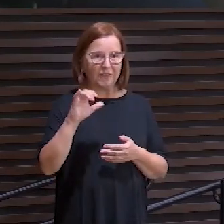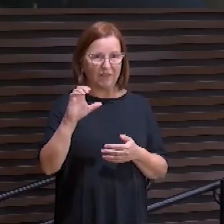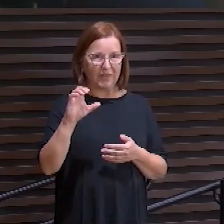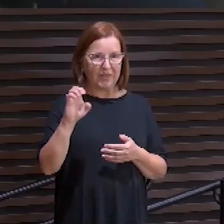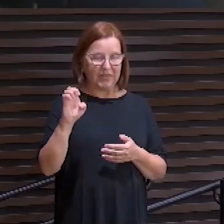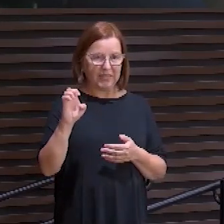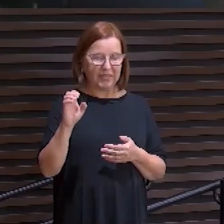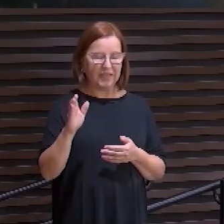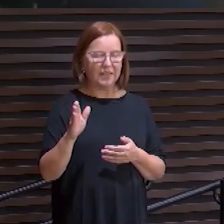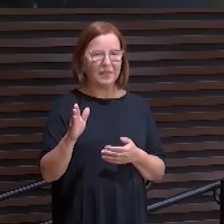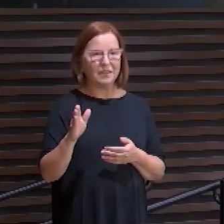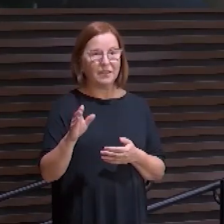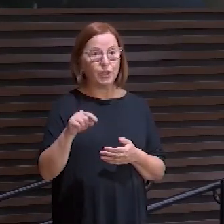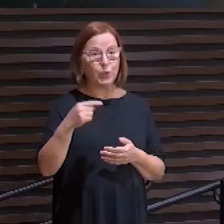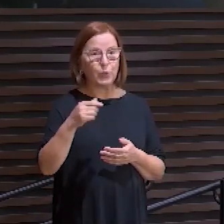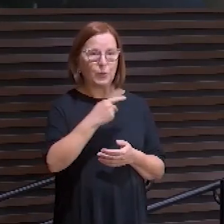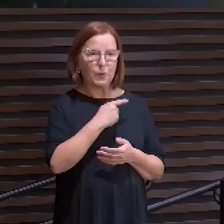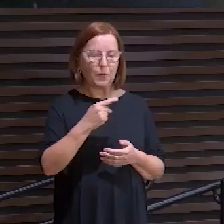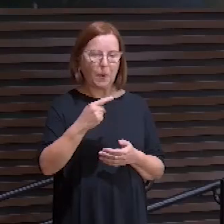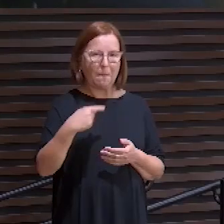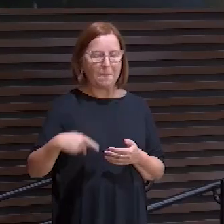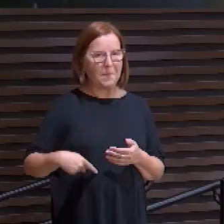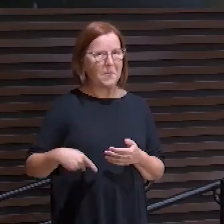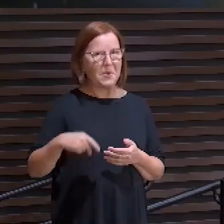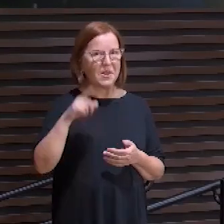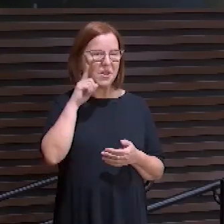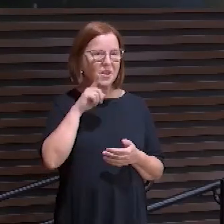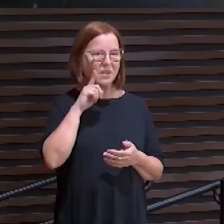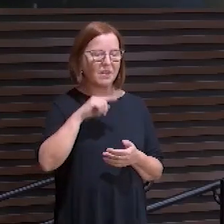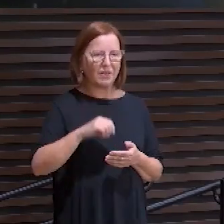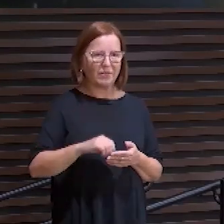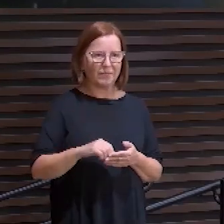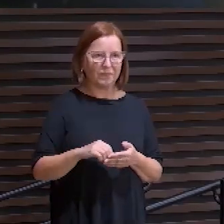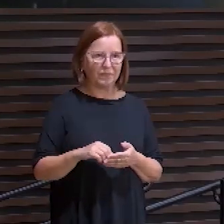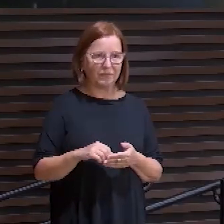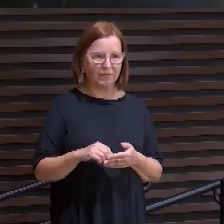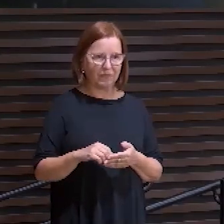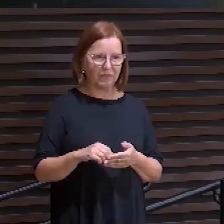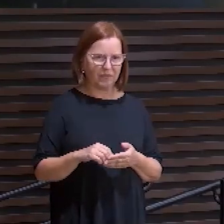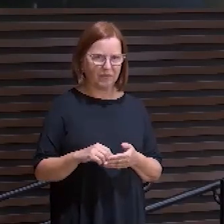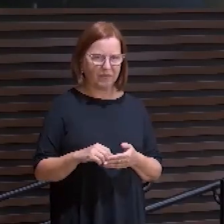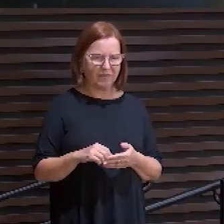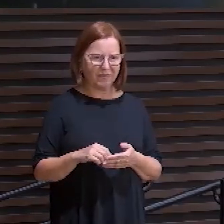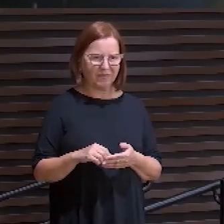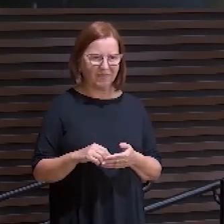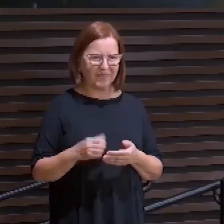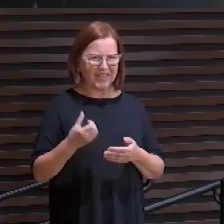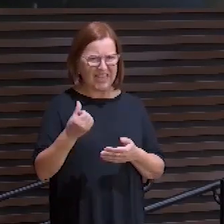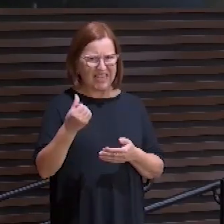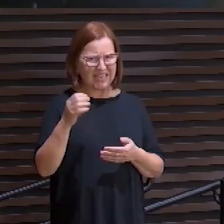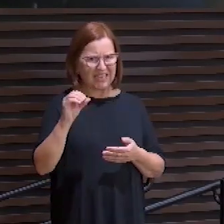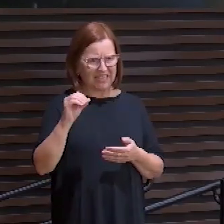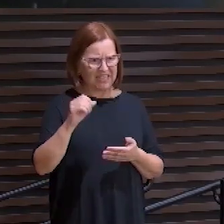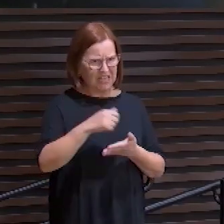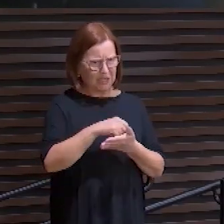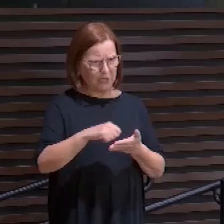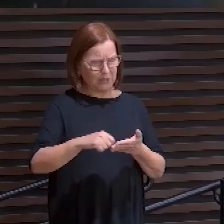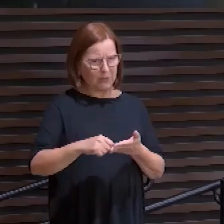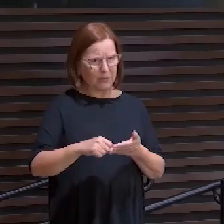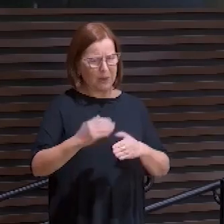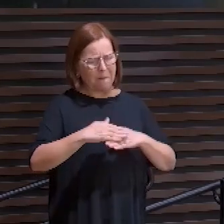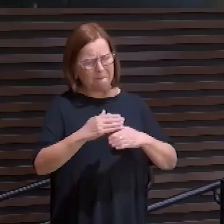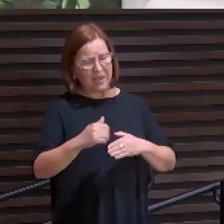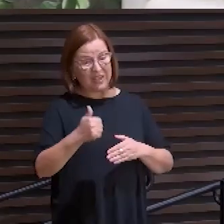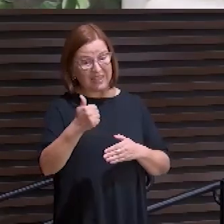Unidos. 60 escritores, com mais de 135